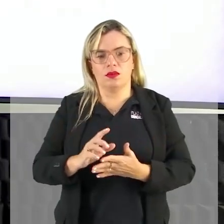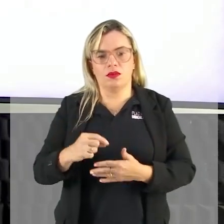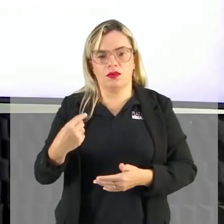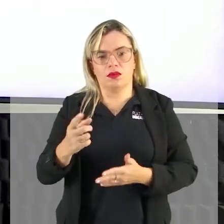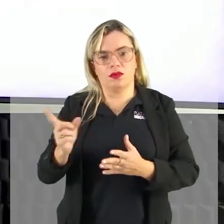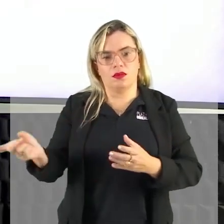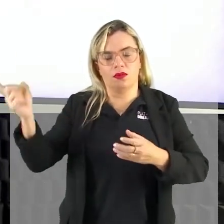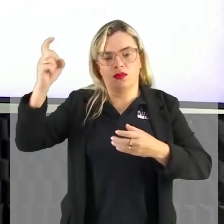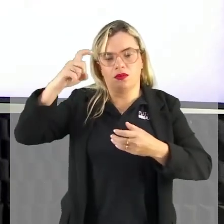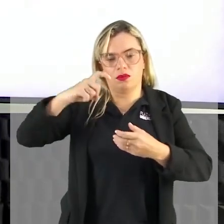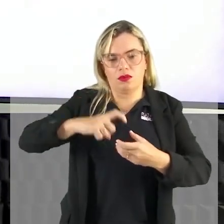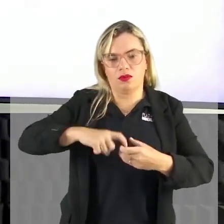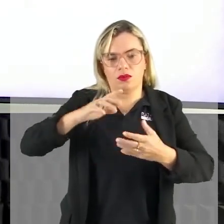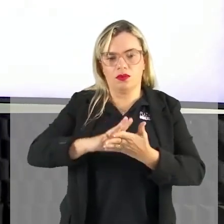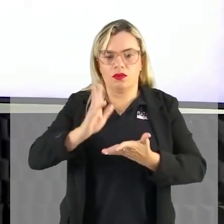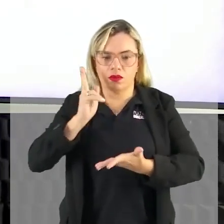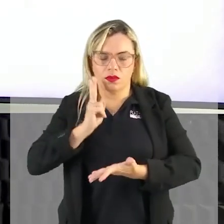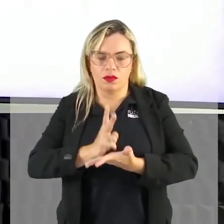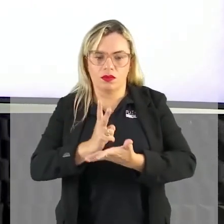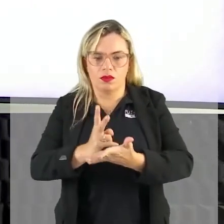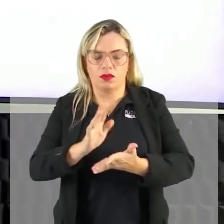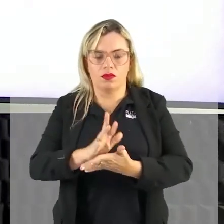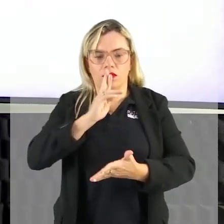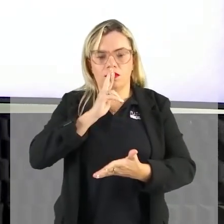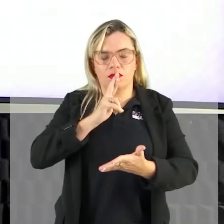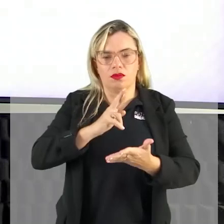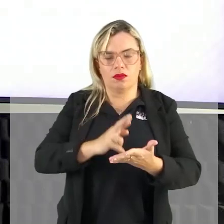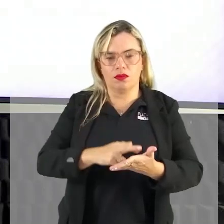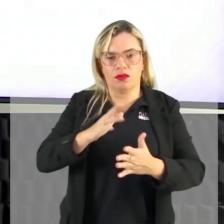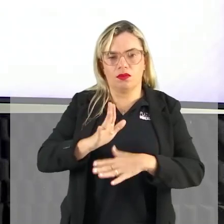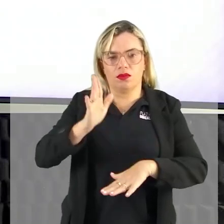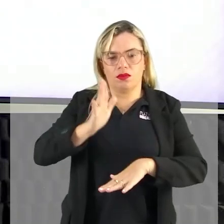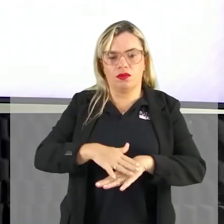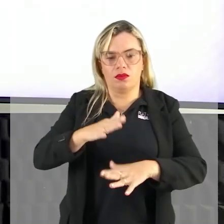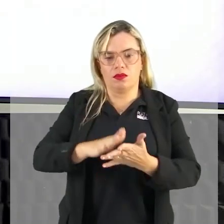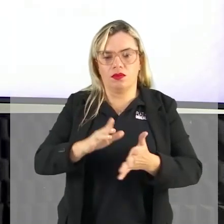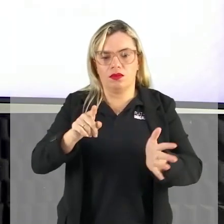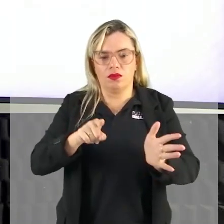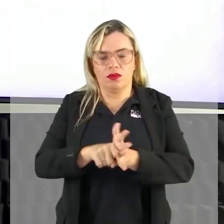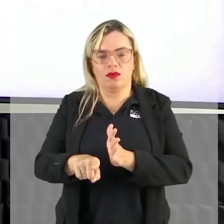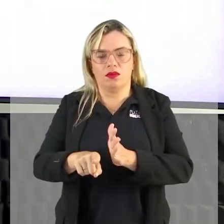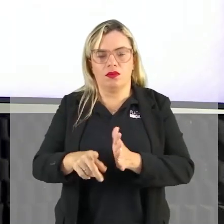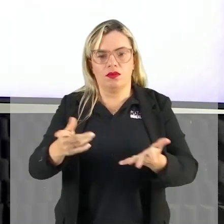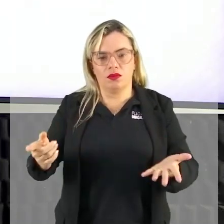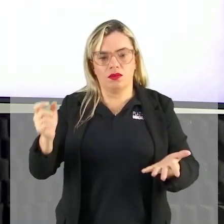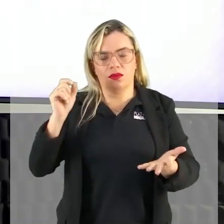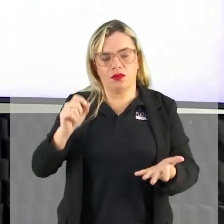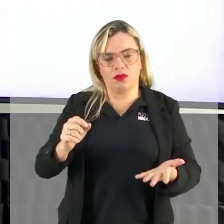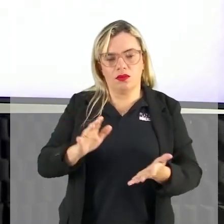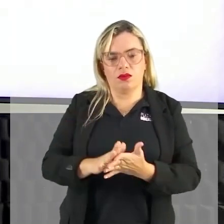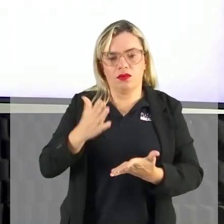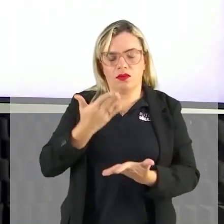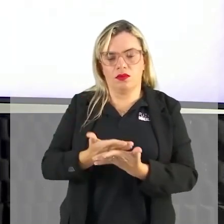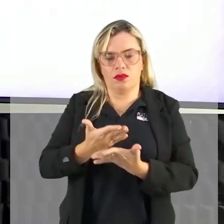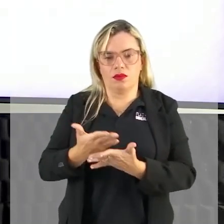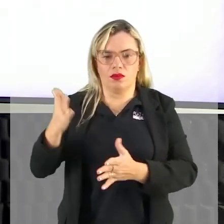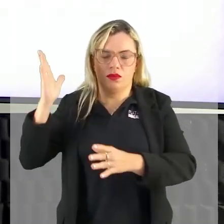vamos voltar, continuar aí respondendo a mais questões, tá? Por enquanto,